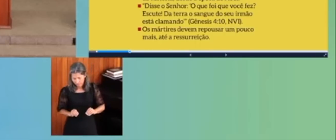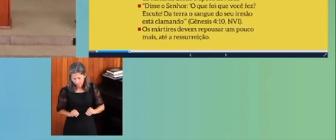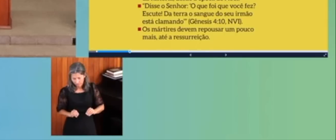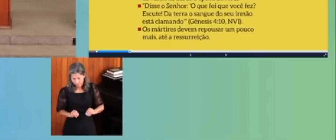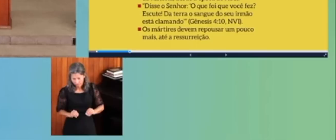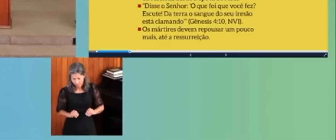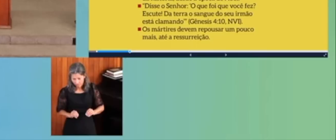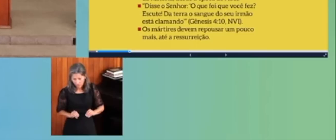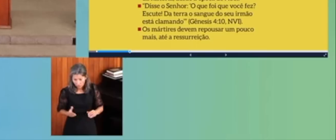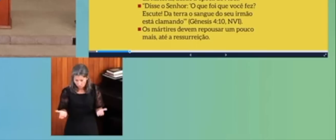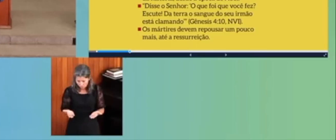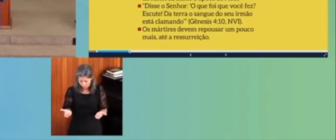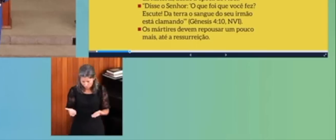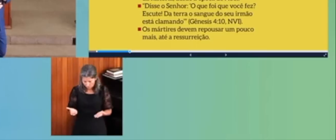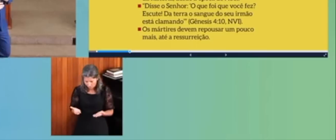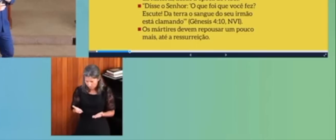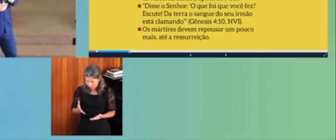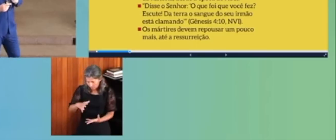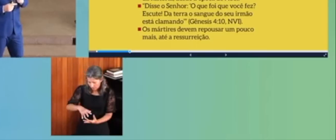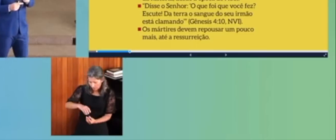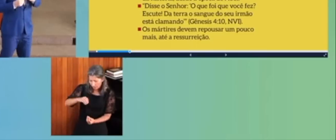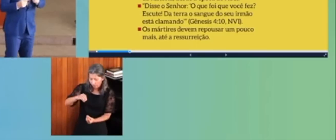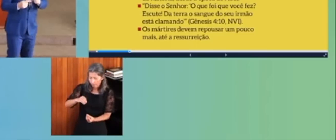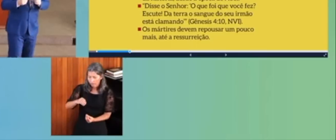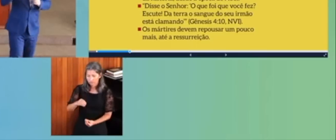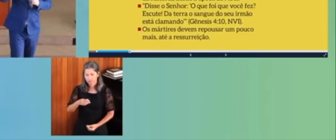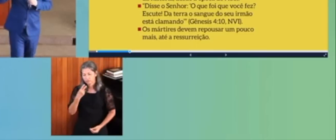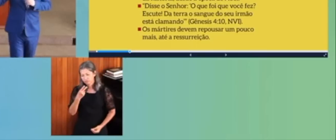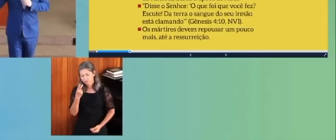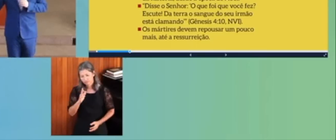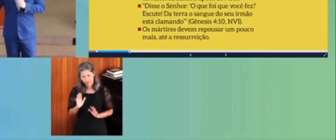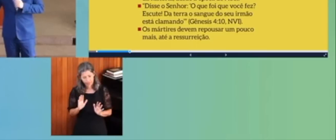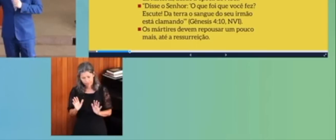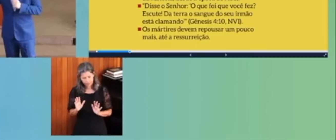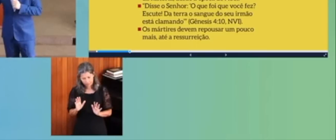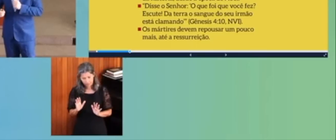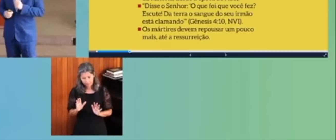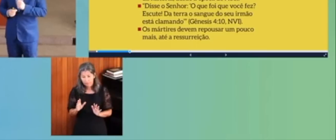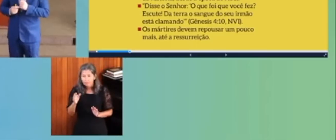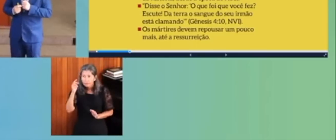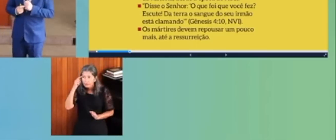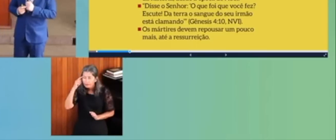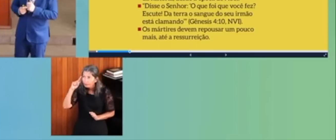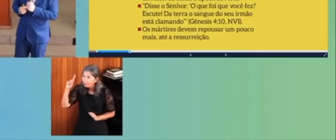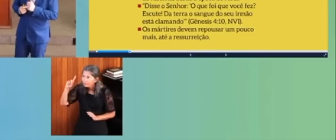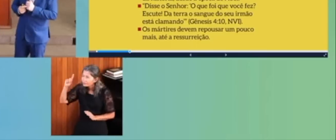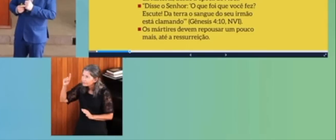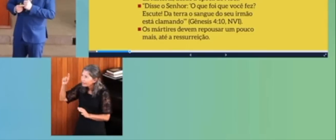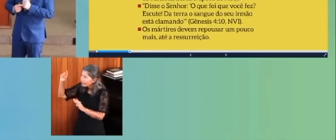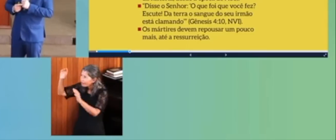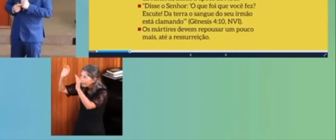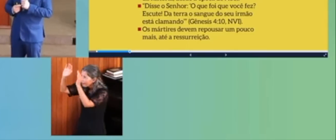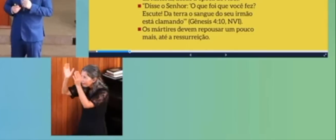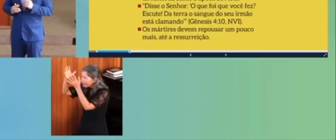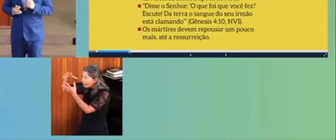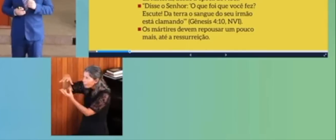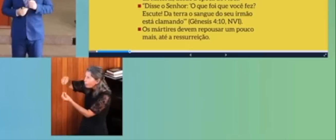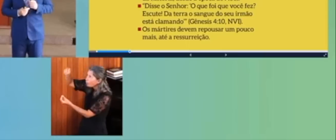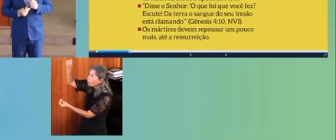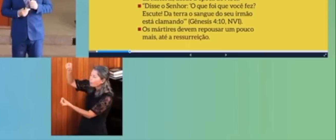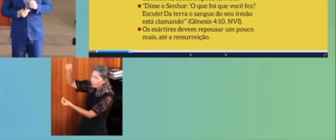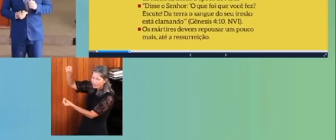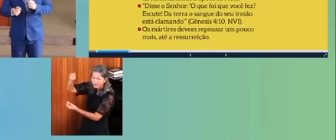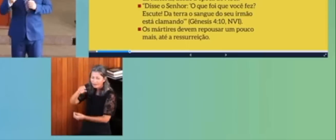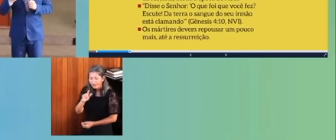está muito banhada no espiritualismo. E as pessoas, quando ouvem a palavra alma, já pensam no fantasminha, no Gasparzinho, né? Não pensam no ser